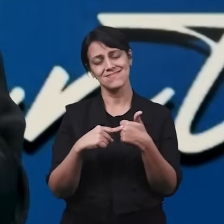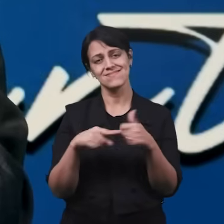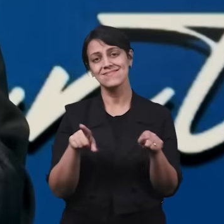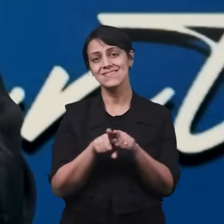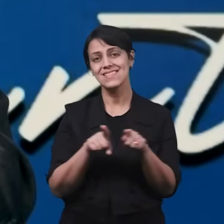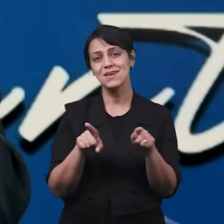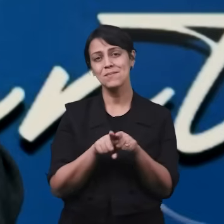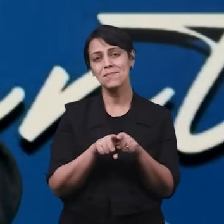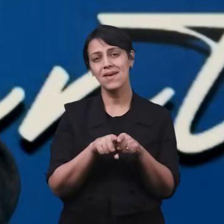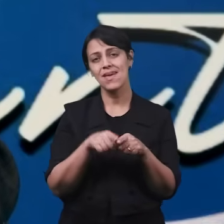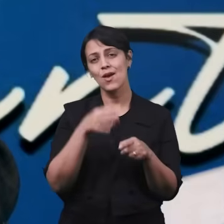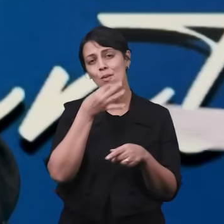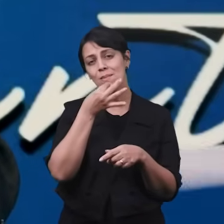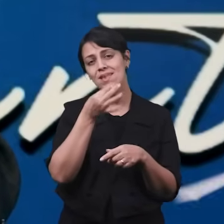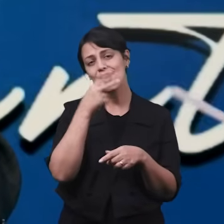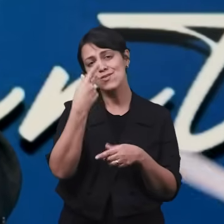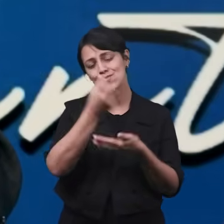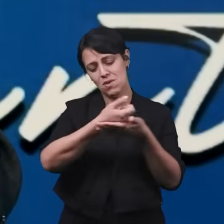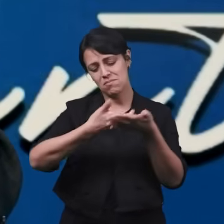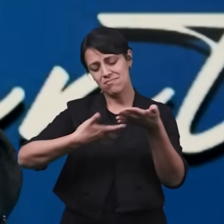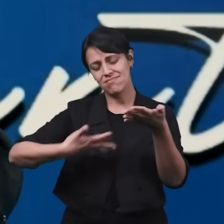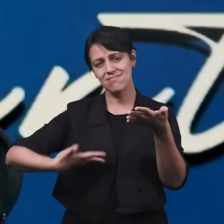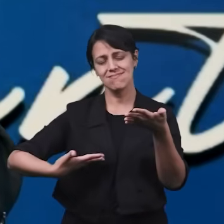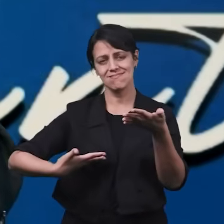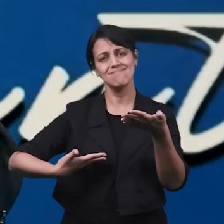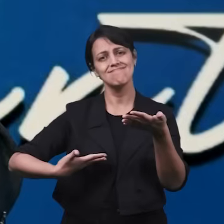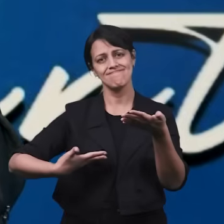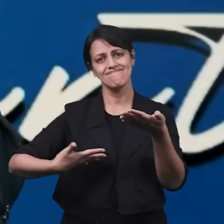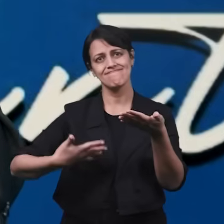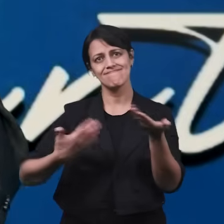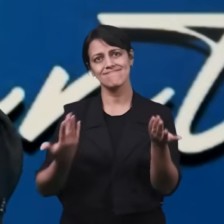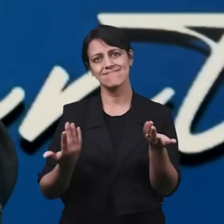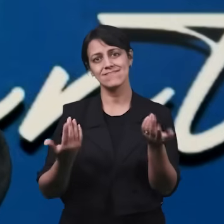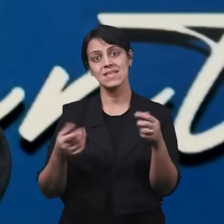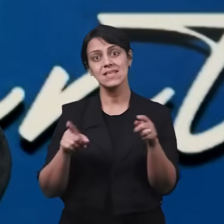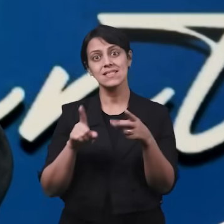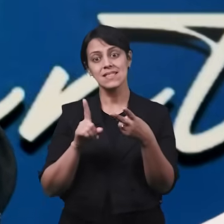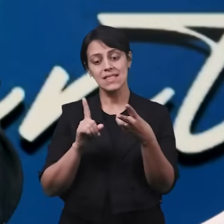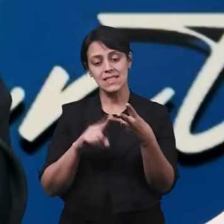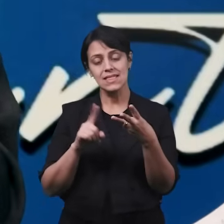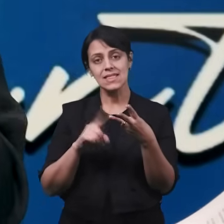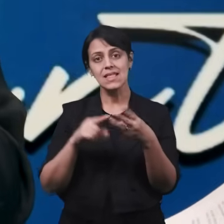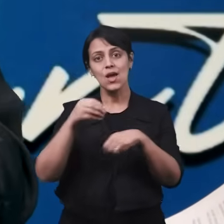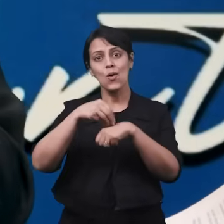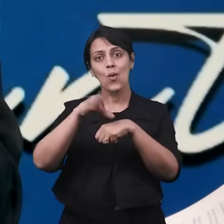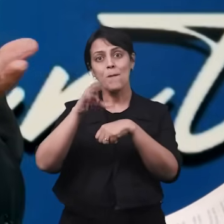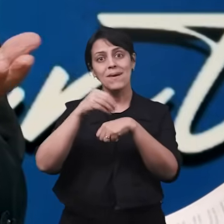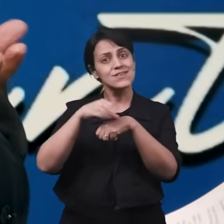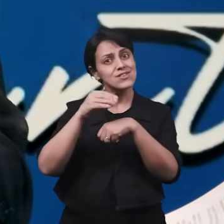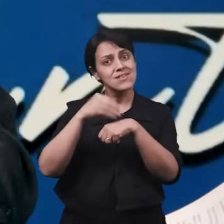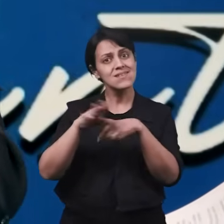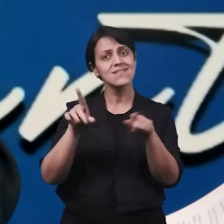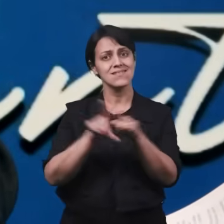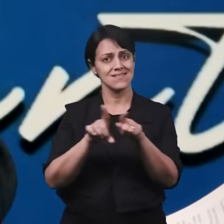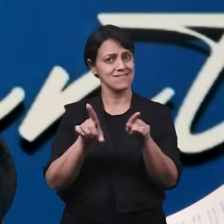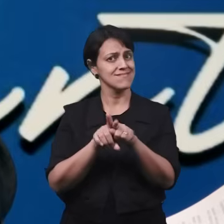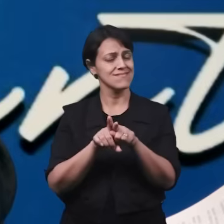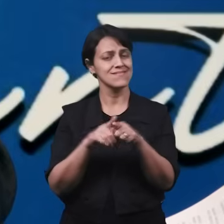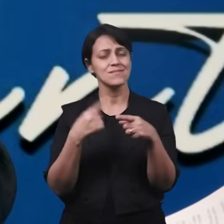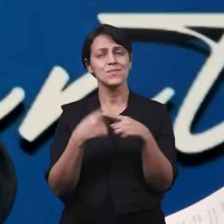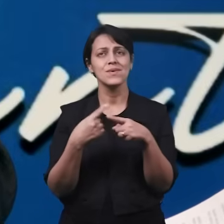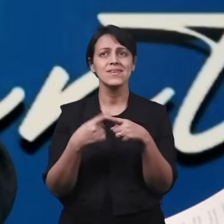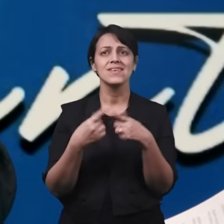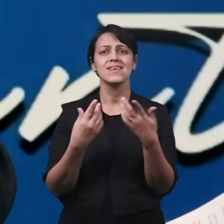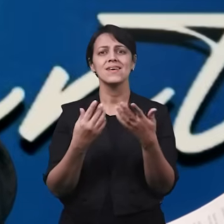comentar e também fazer o compartilhamento daquilo que você está vendo, que de repente você